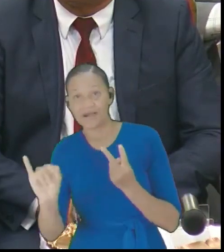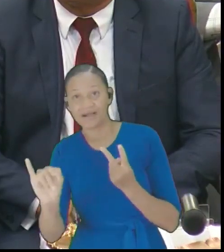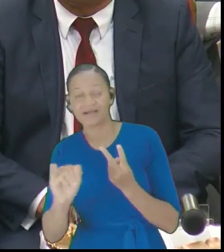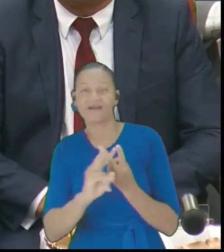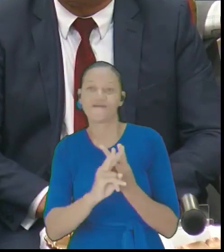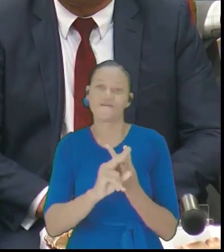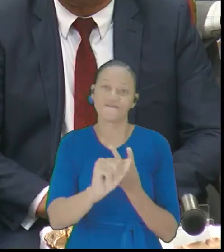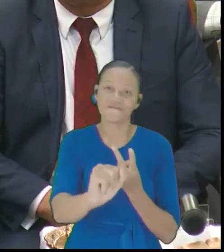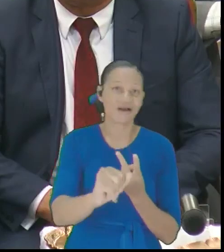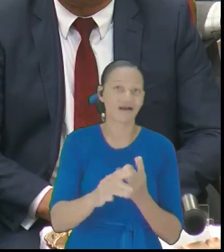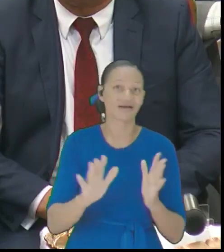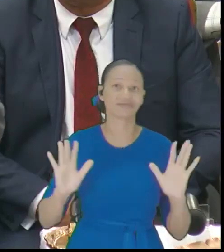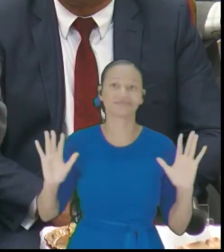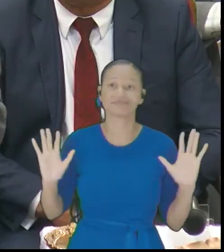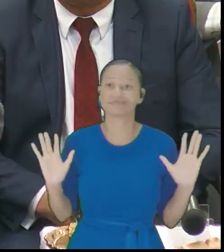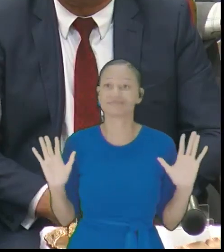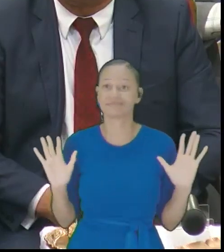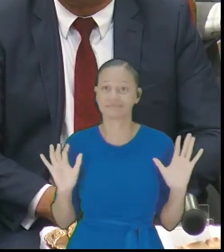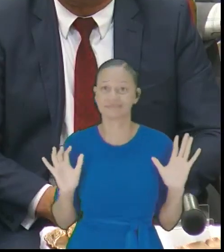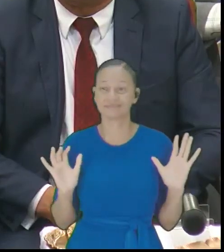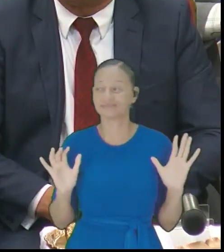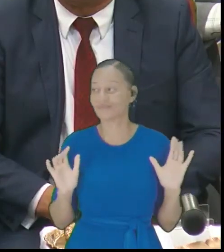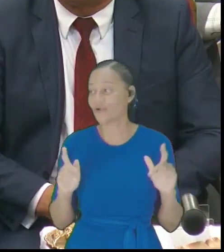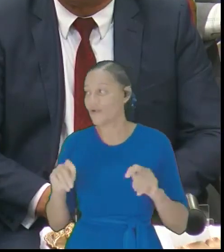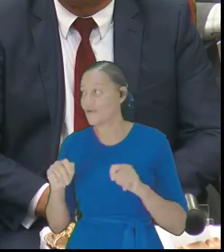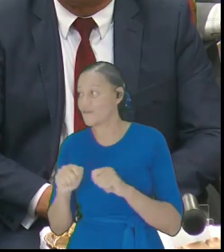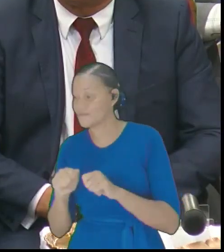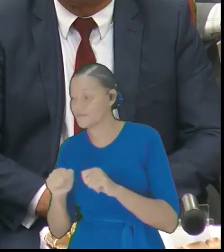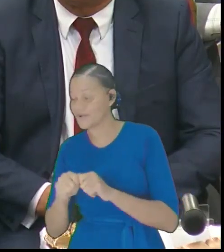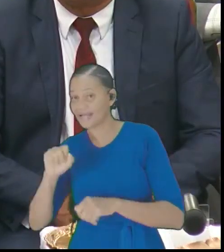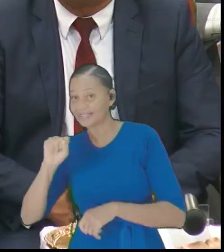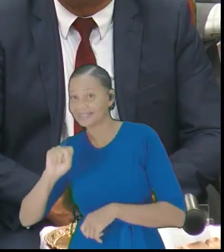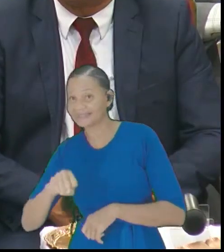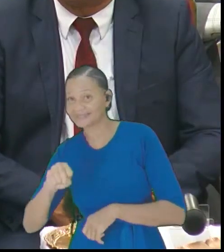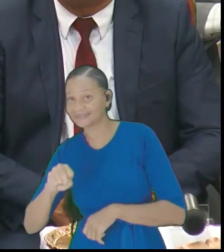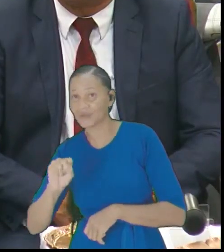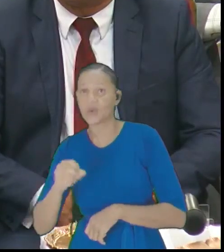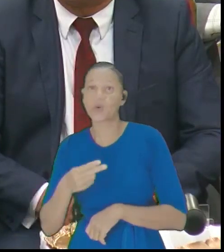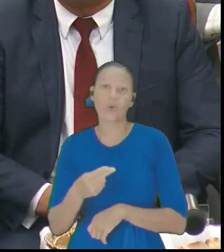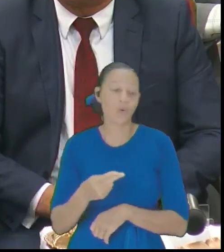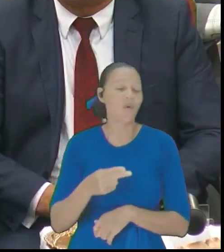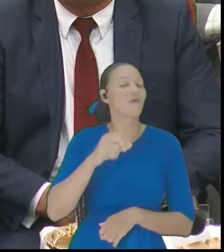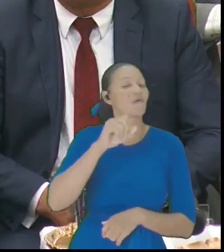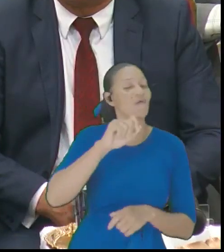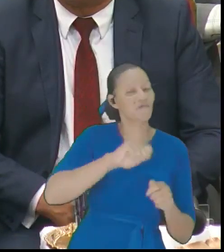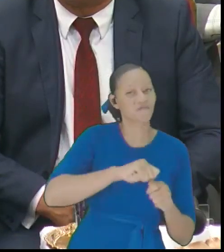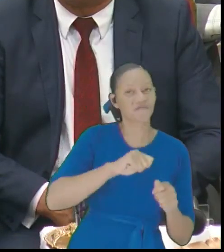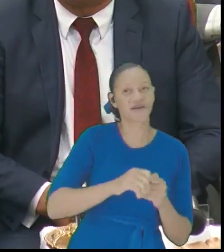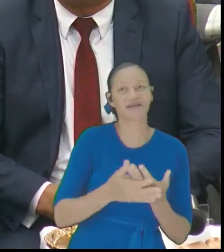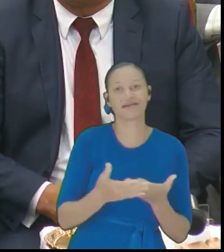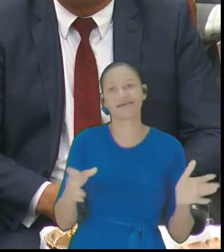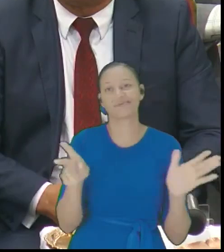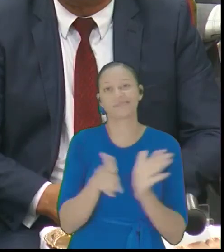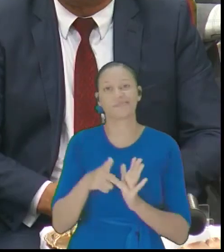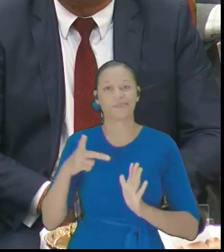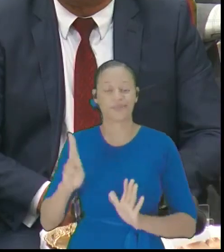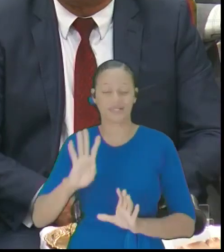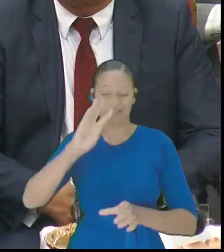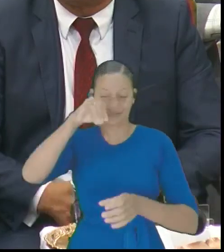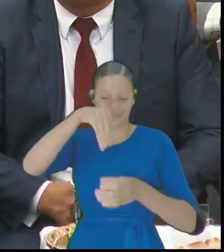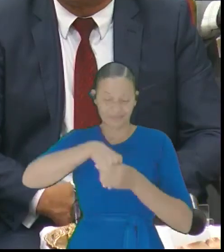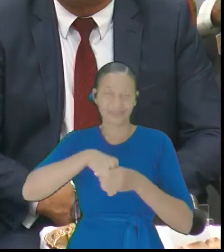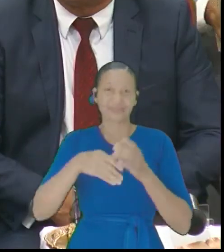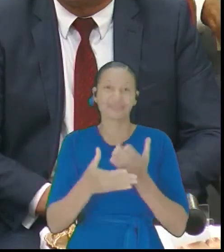ou vai, ou faz, ou faz, porque isso é um critério dentro